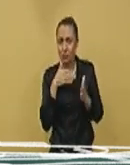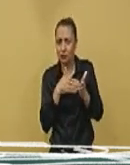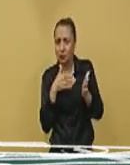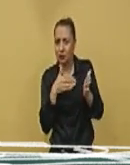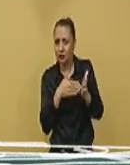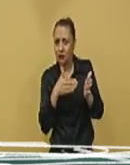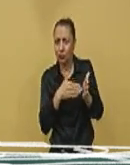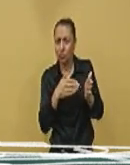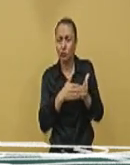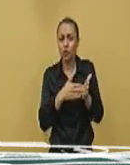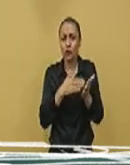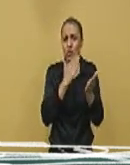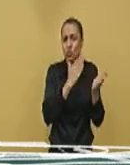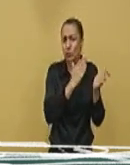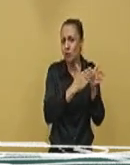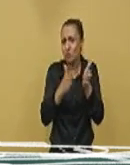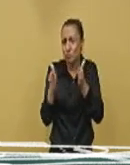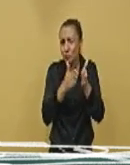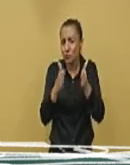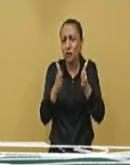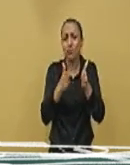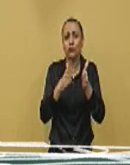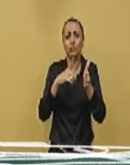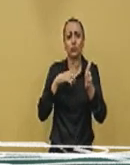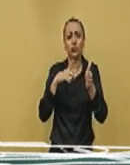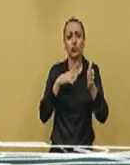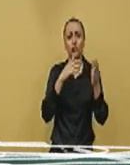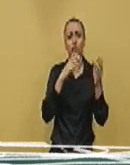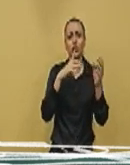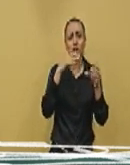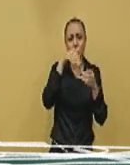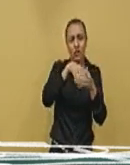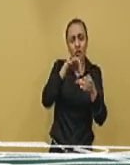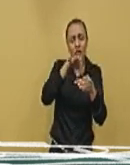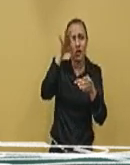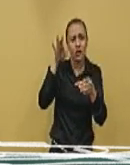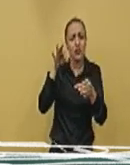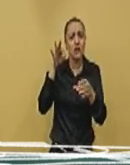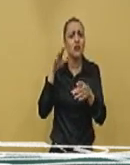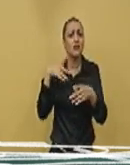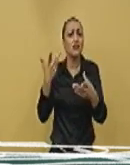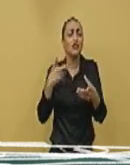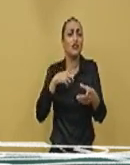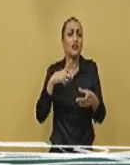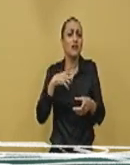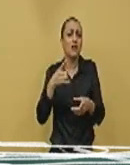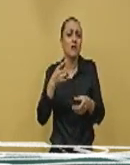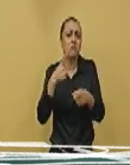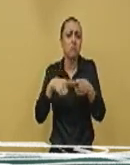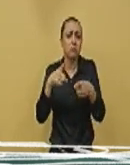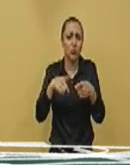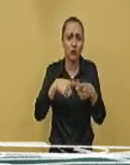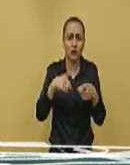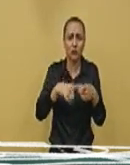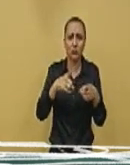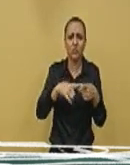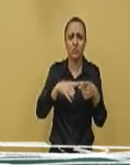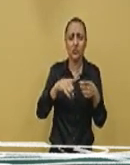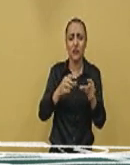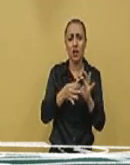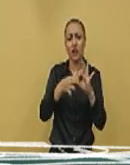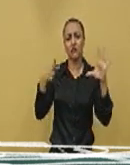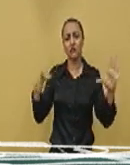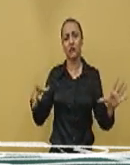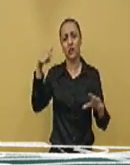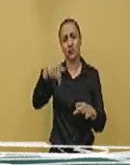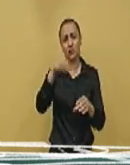processo democrático de consulta prévia e coibir o segmento dessa instituição, o que traz um sério prejuízo para a construção democrática histórica da